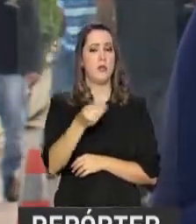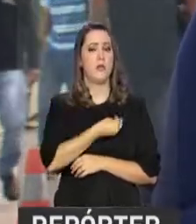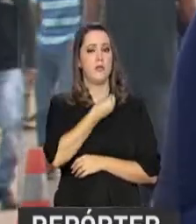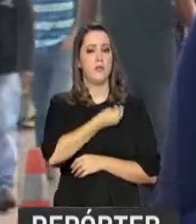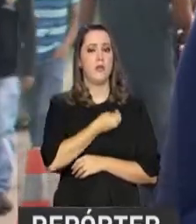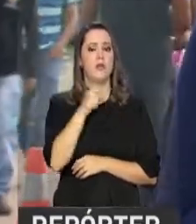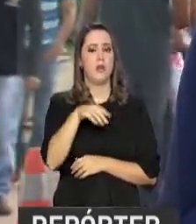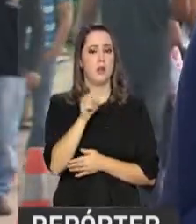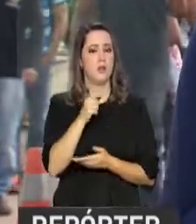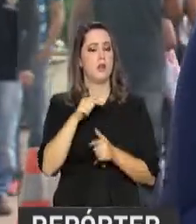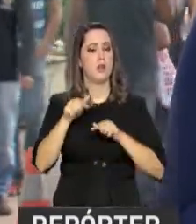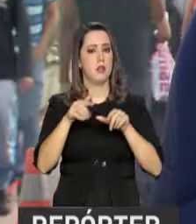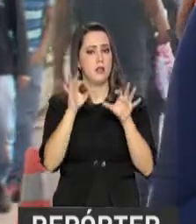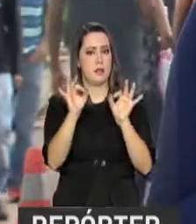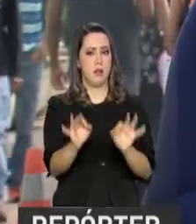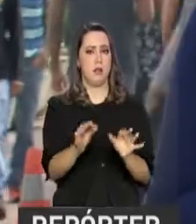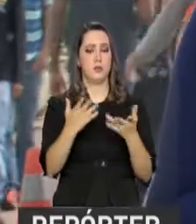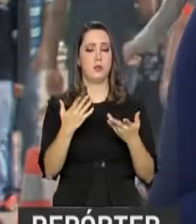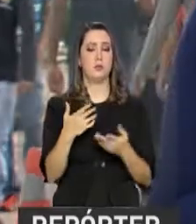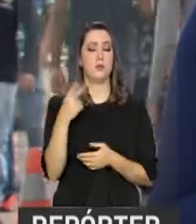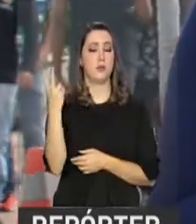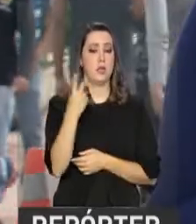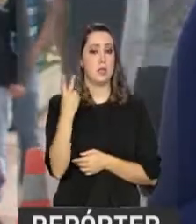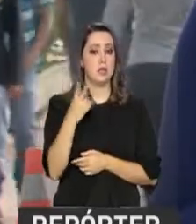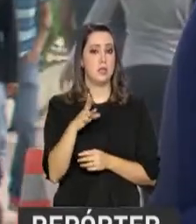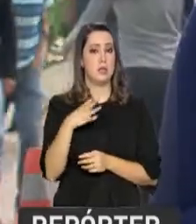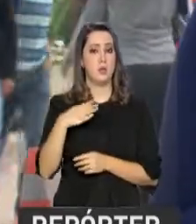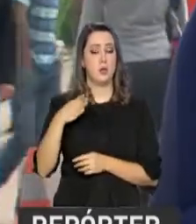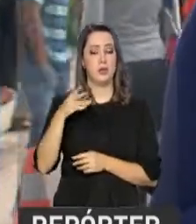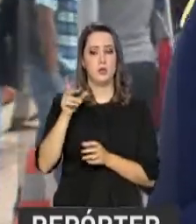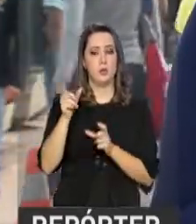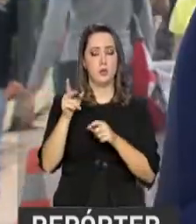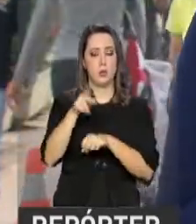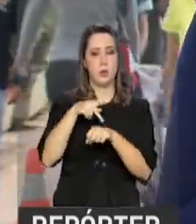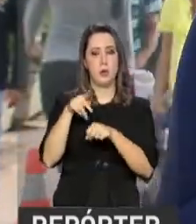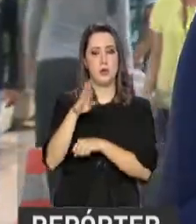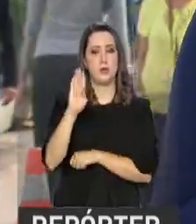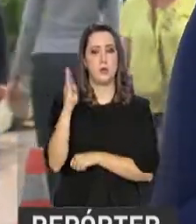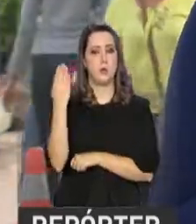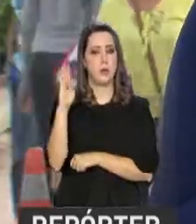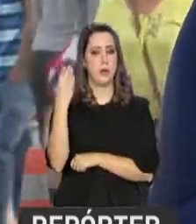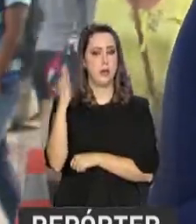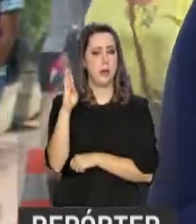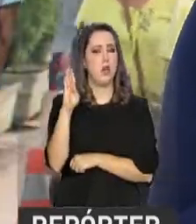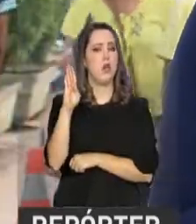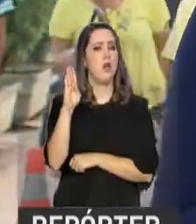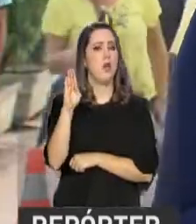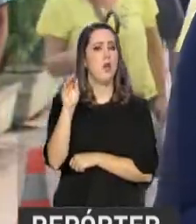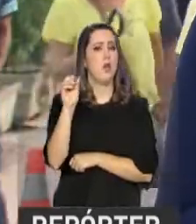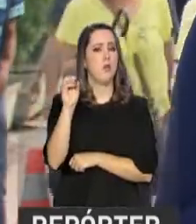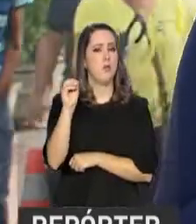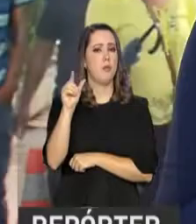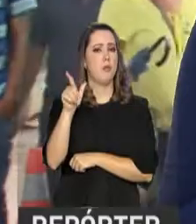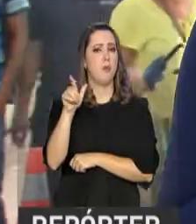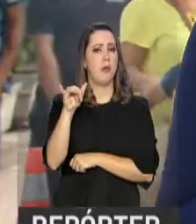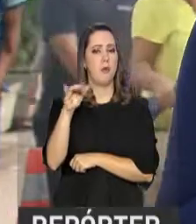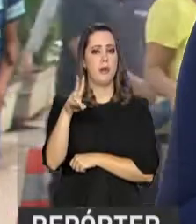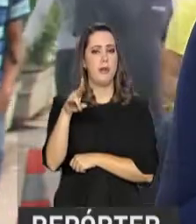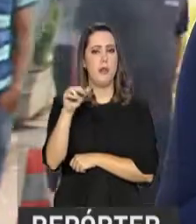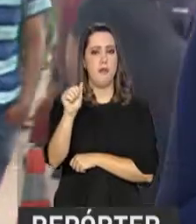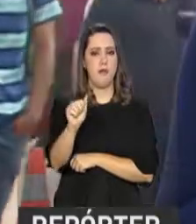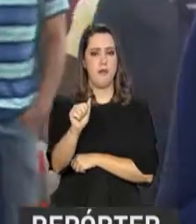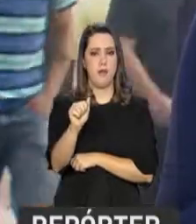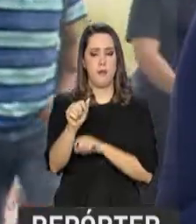de maneira formal no brasil em segundo lugar estão os bolivianos hoje quase 113 mil estrangeiros ocupam